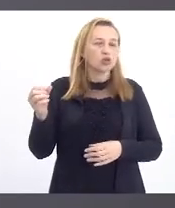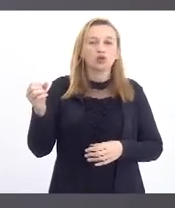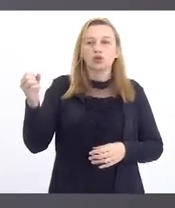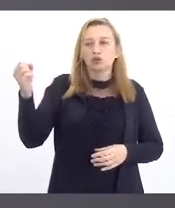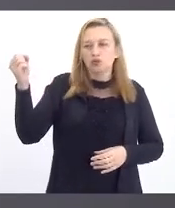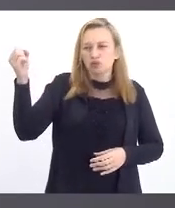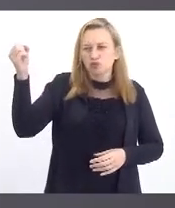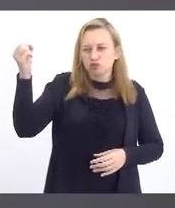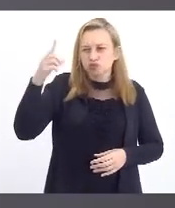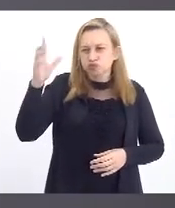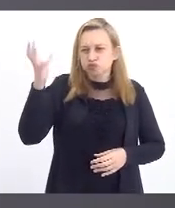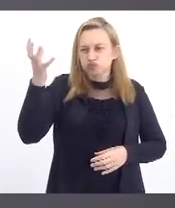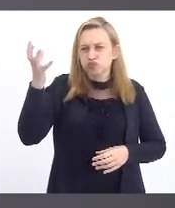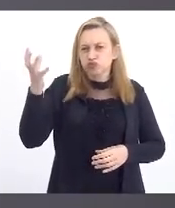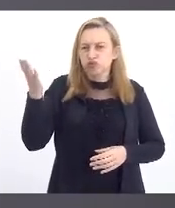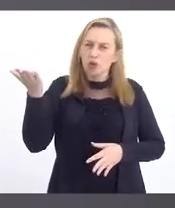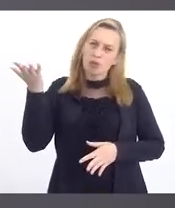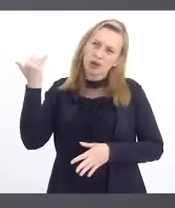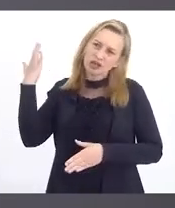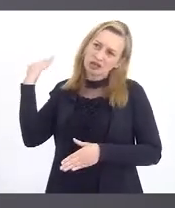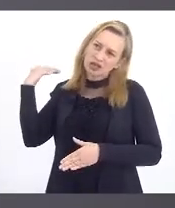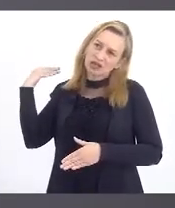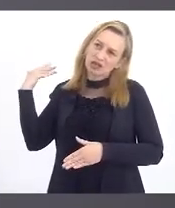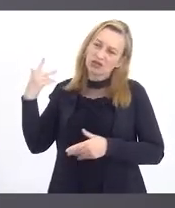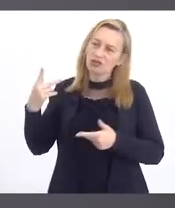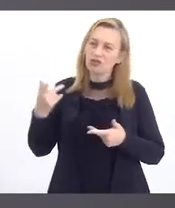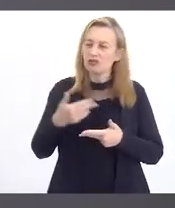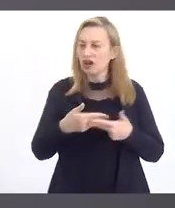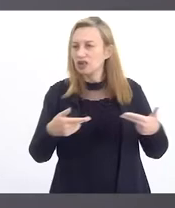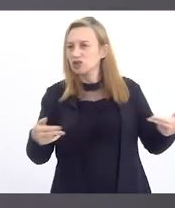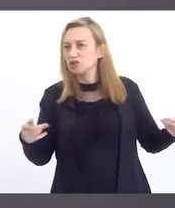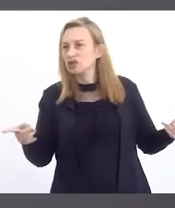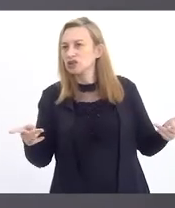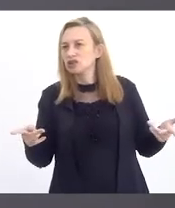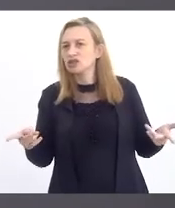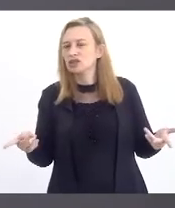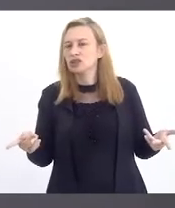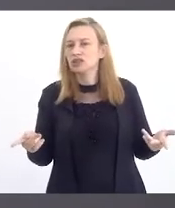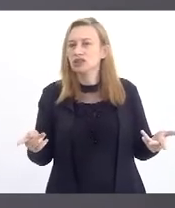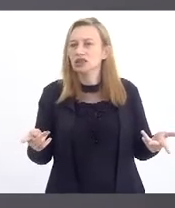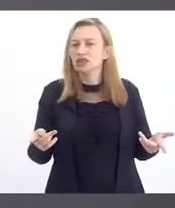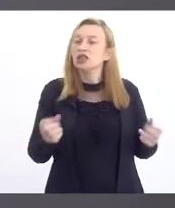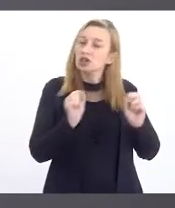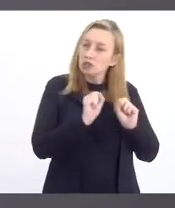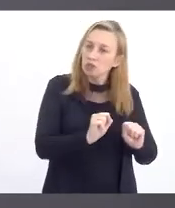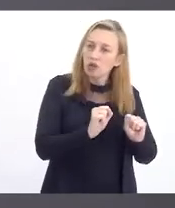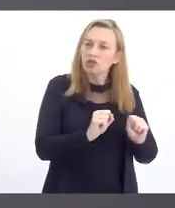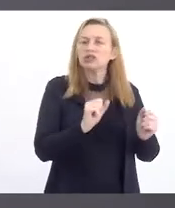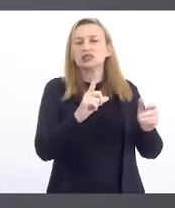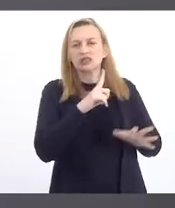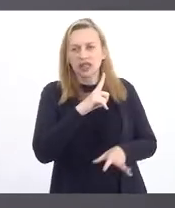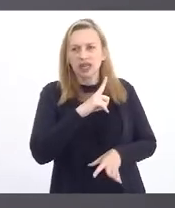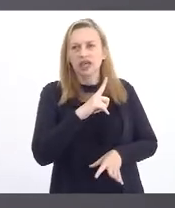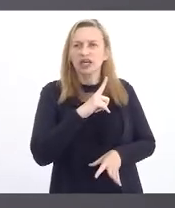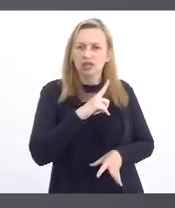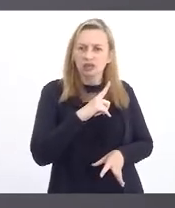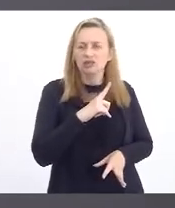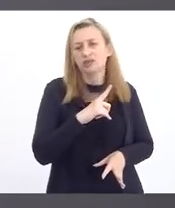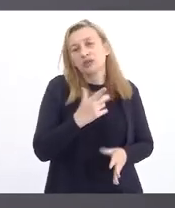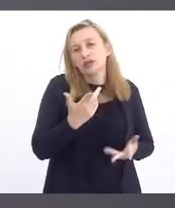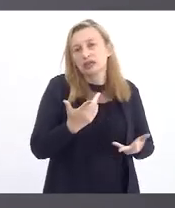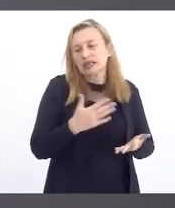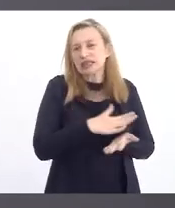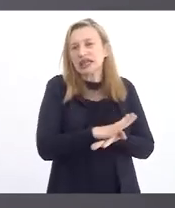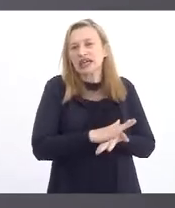foi uma sequência de eventos de probabilidade que podem existir, probabilidade sempre existe, nada